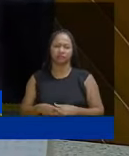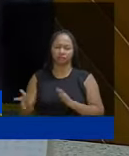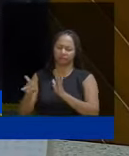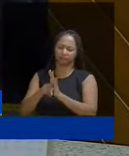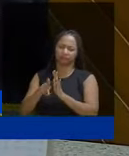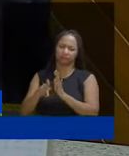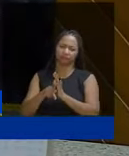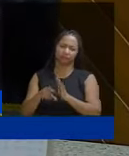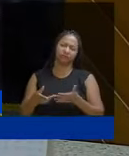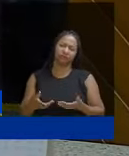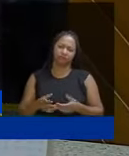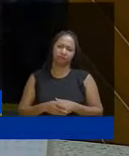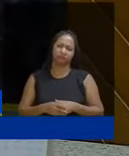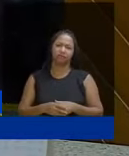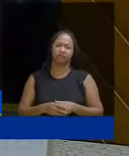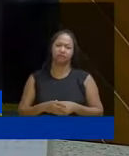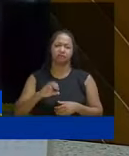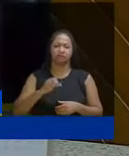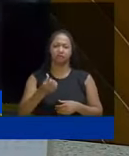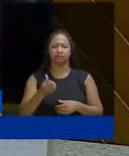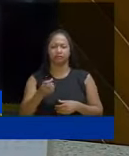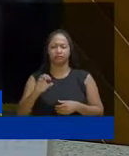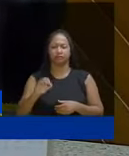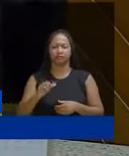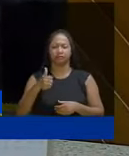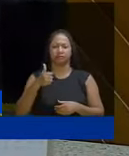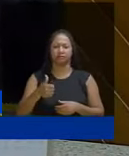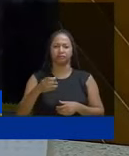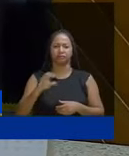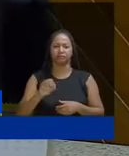E é o RO número